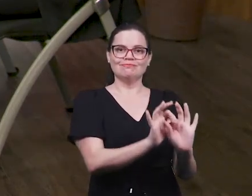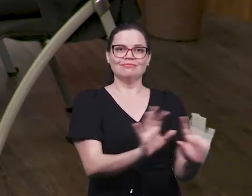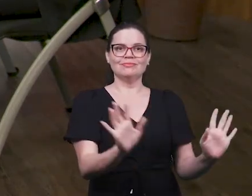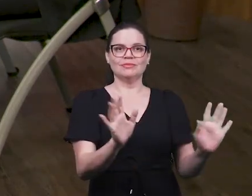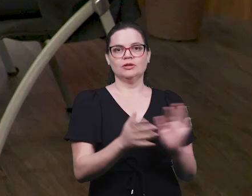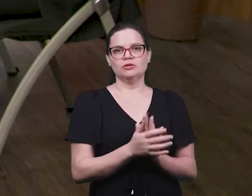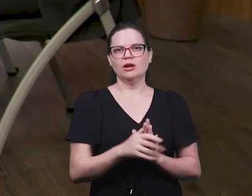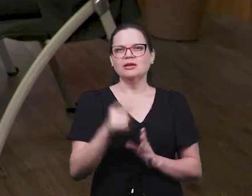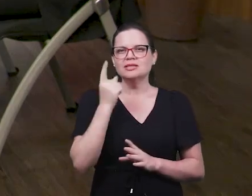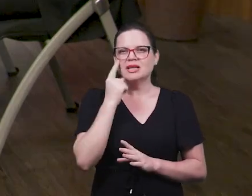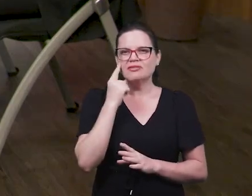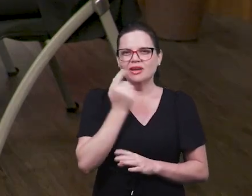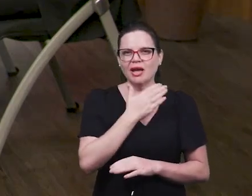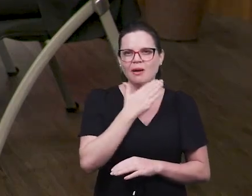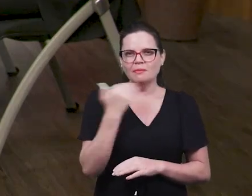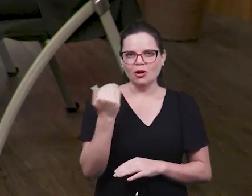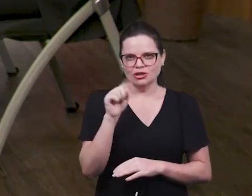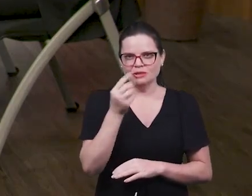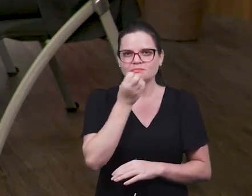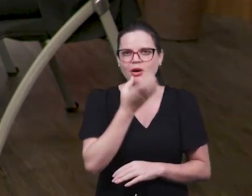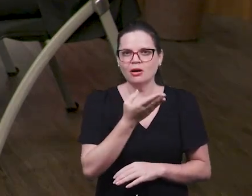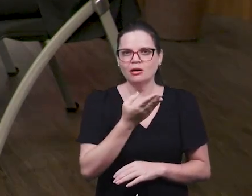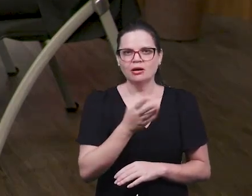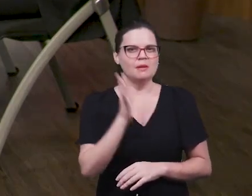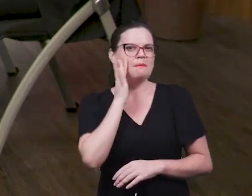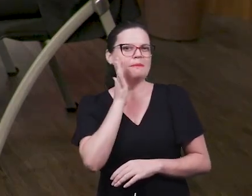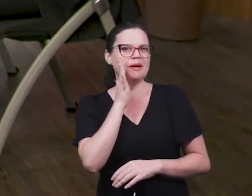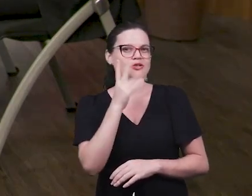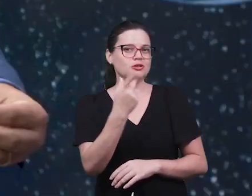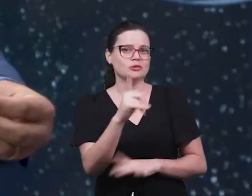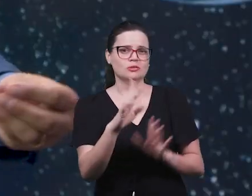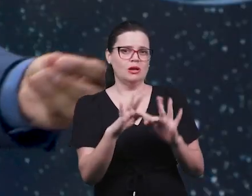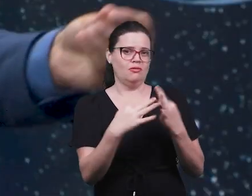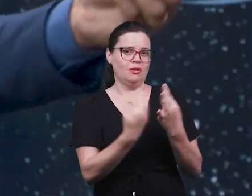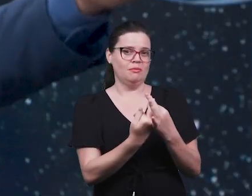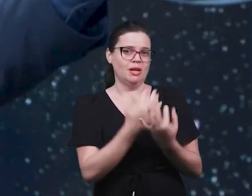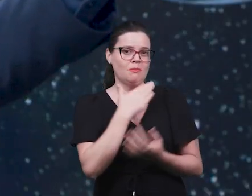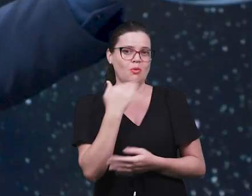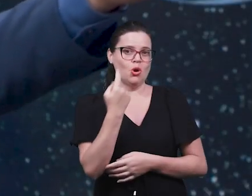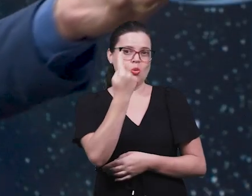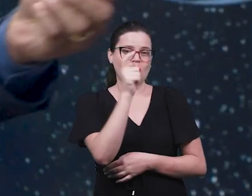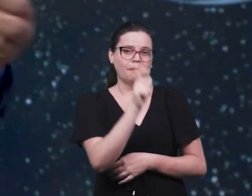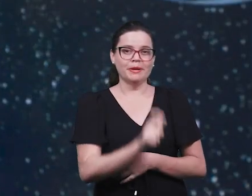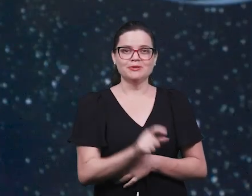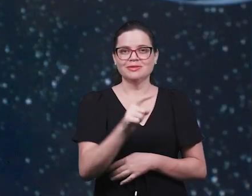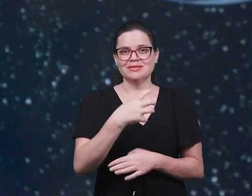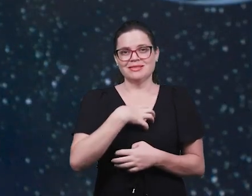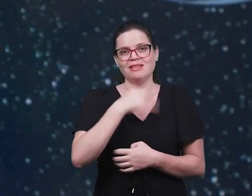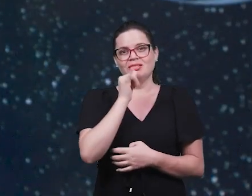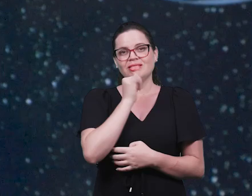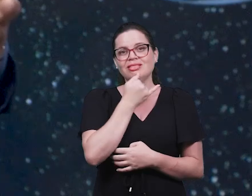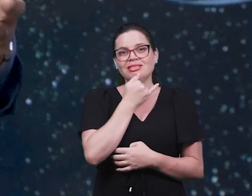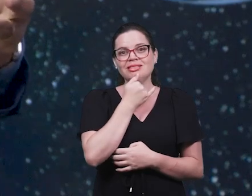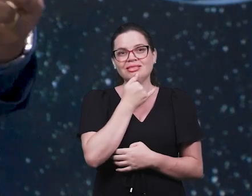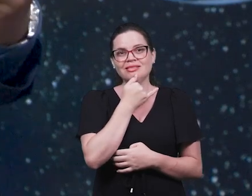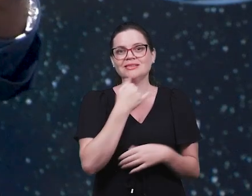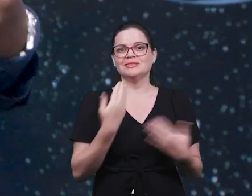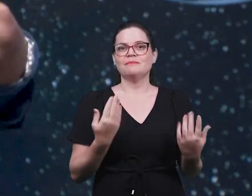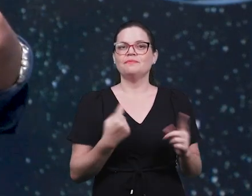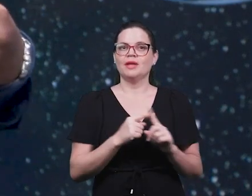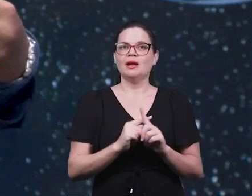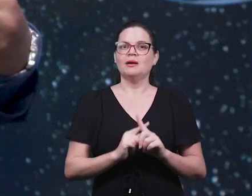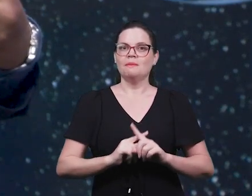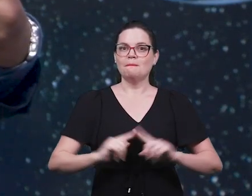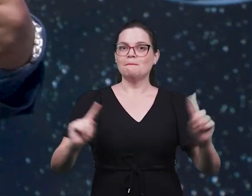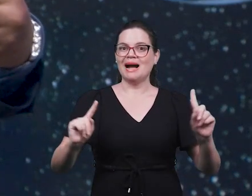Nunca é doce. Claro. Nunca é doce. Por quê? Porque a morte mostra o fim. A morte de Jesus mostrou o início, por isso que ela é doce. Glória